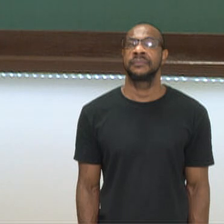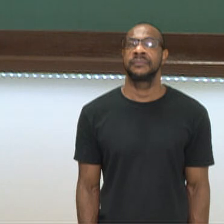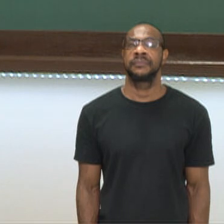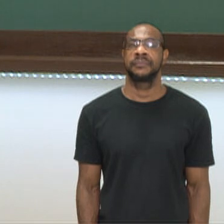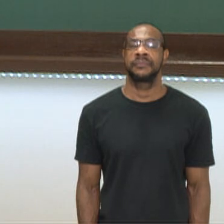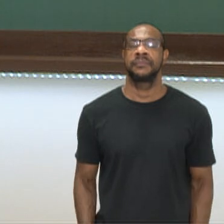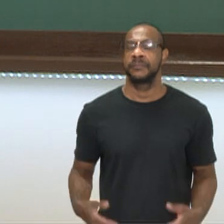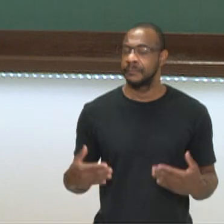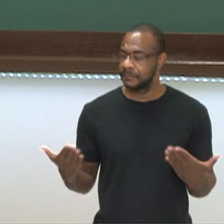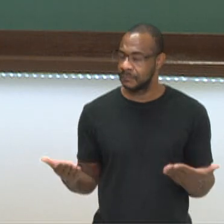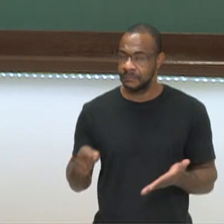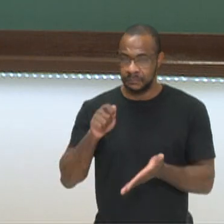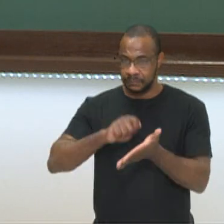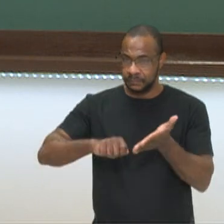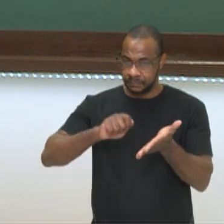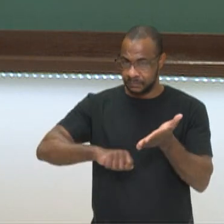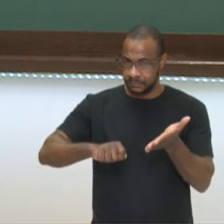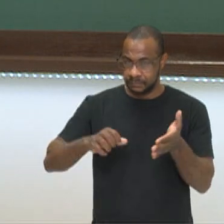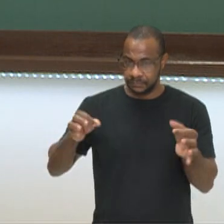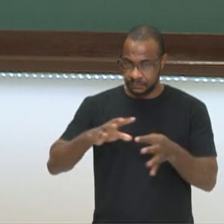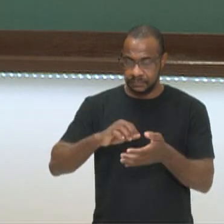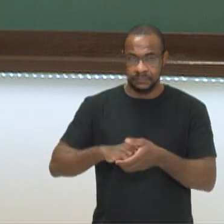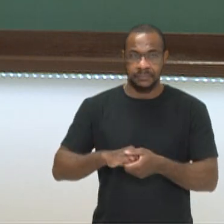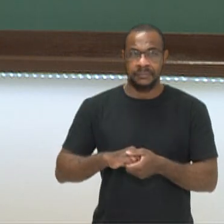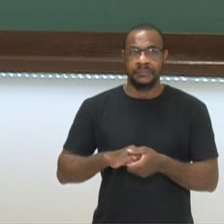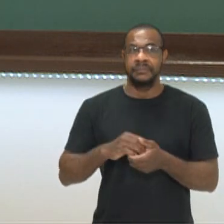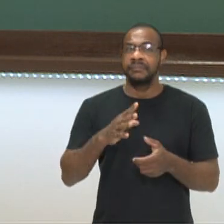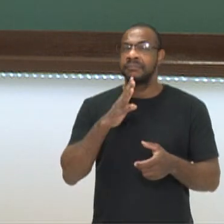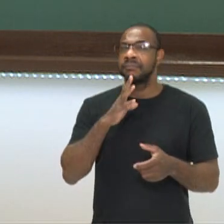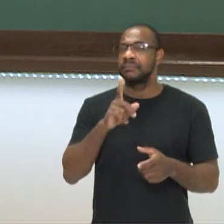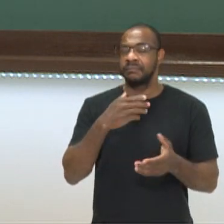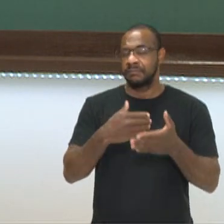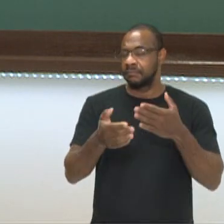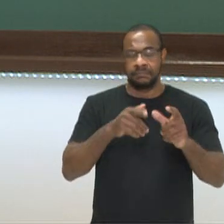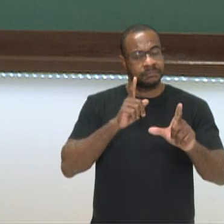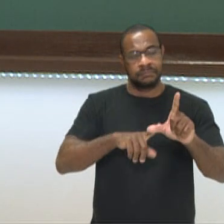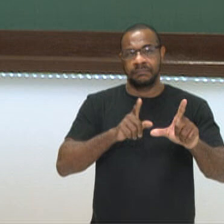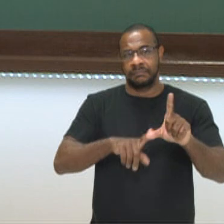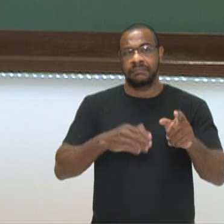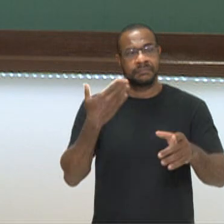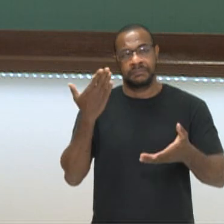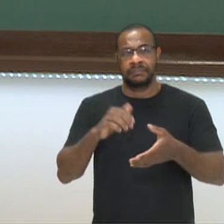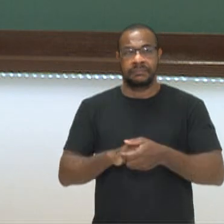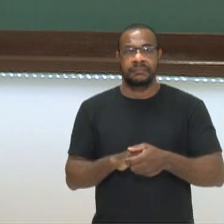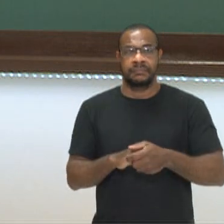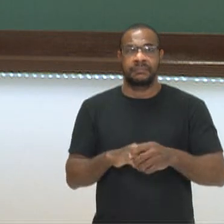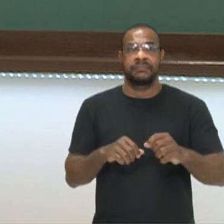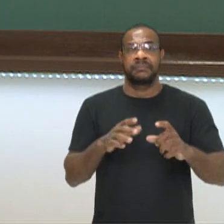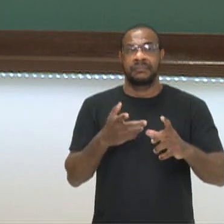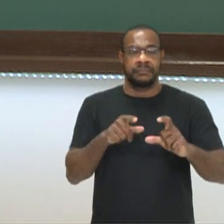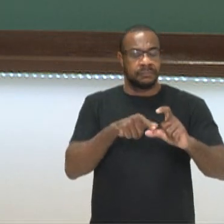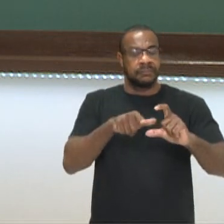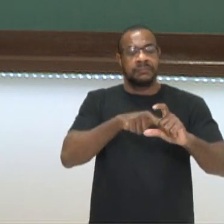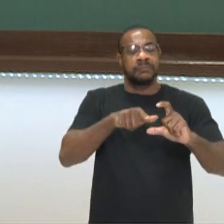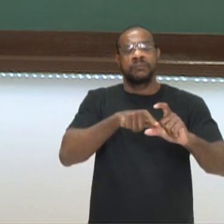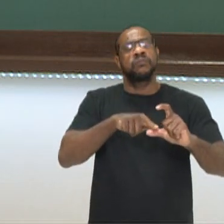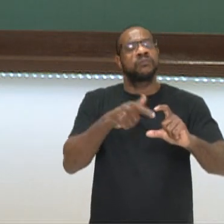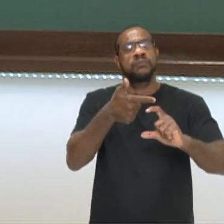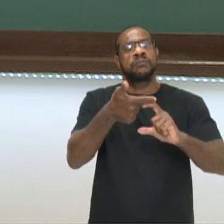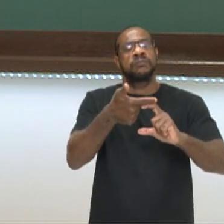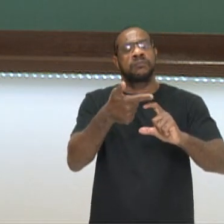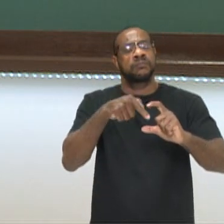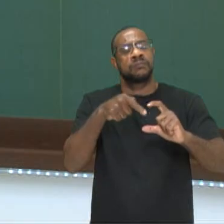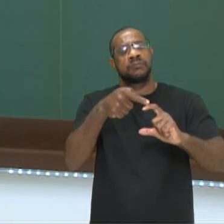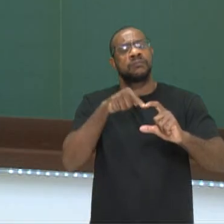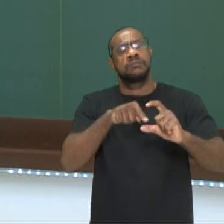Muito bem. Escreveu? Lembra que o desconhecido você chama de uma letra. Então vamos lá. Vamos traduzir. Quadrado da